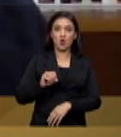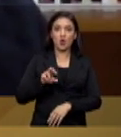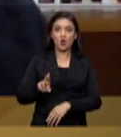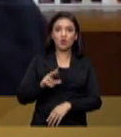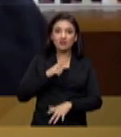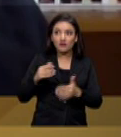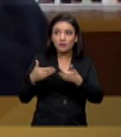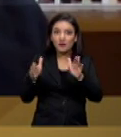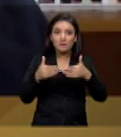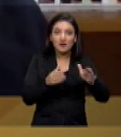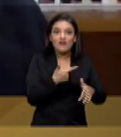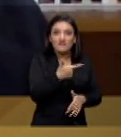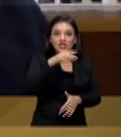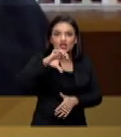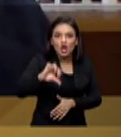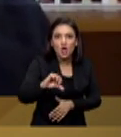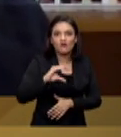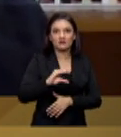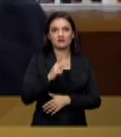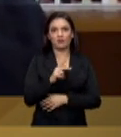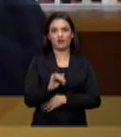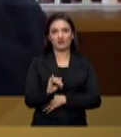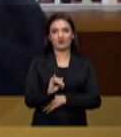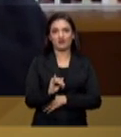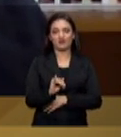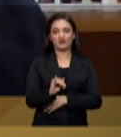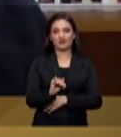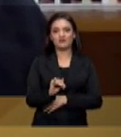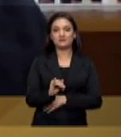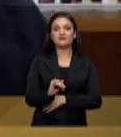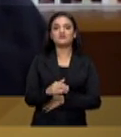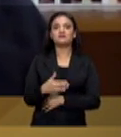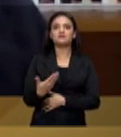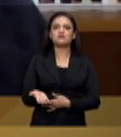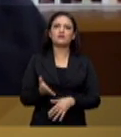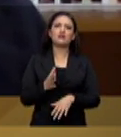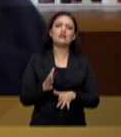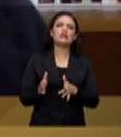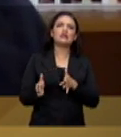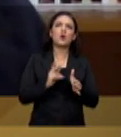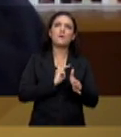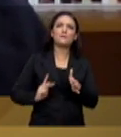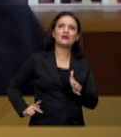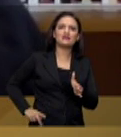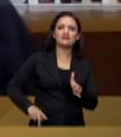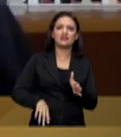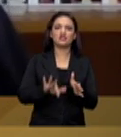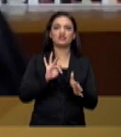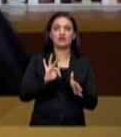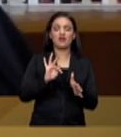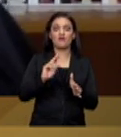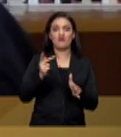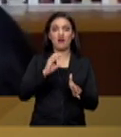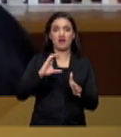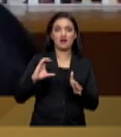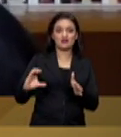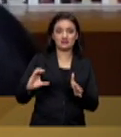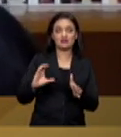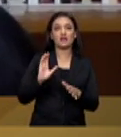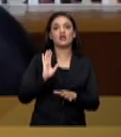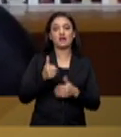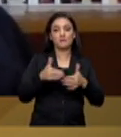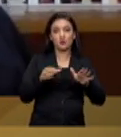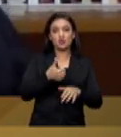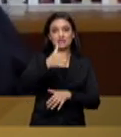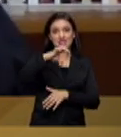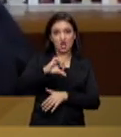29 CPIs. No governo do presidente Fernando Henrique Cardoso, 19 CPIs. No governo